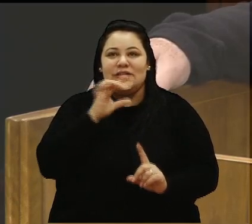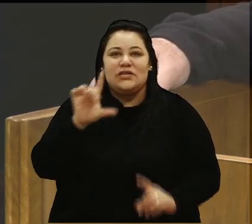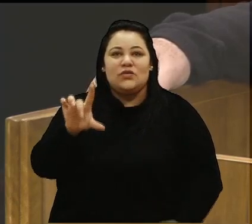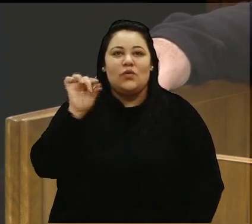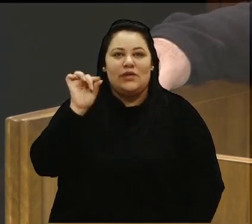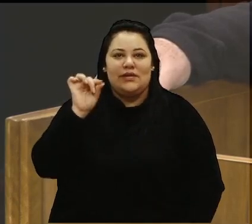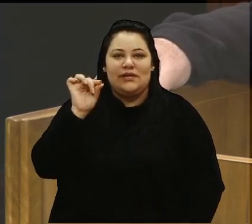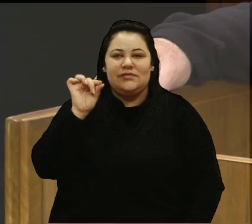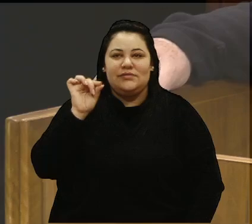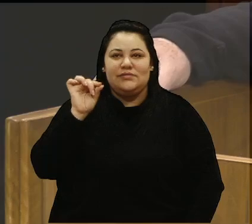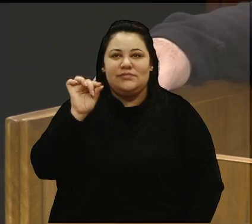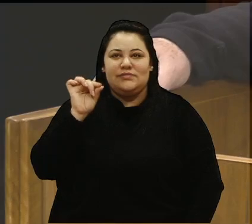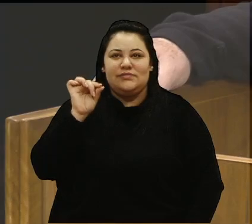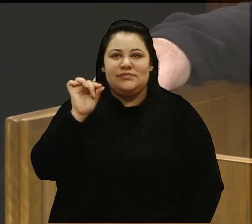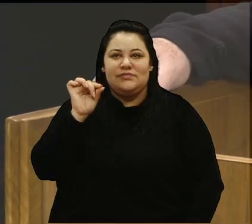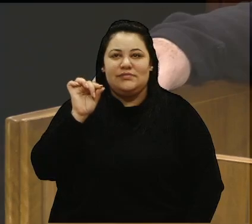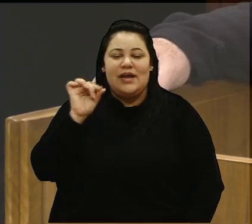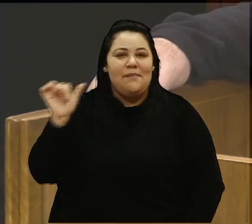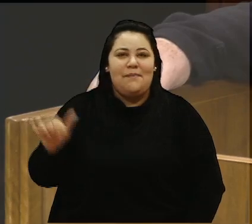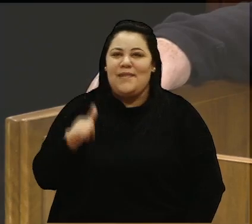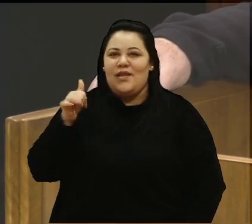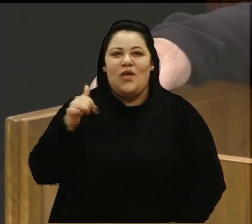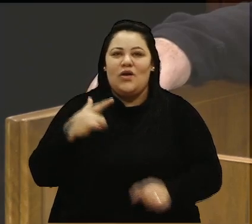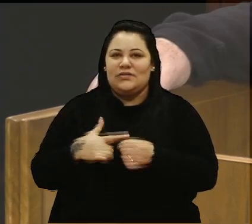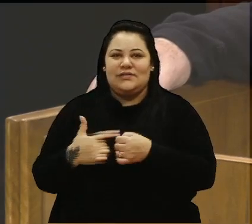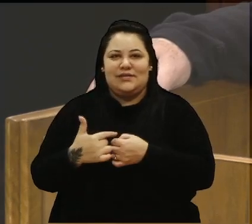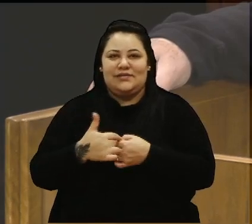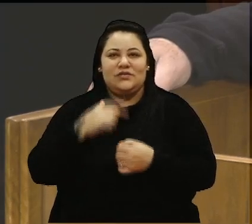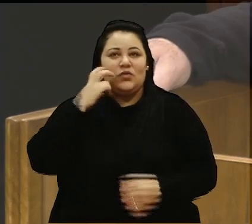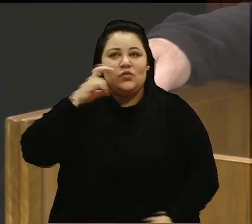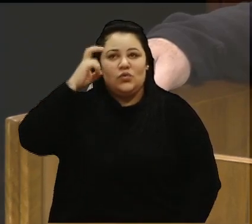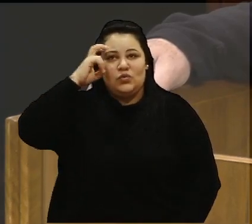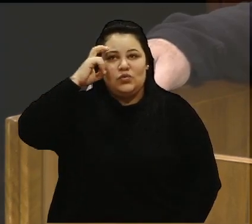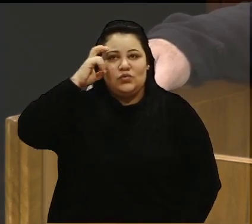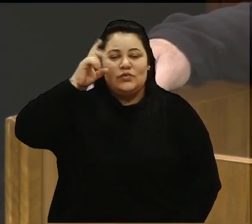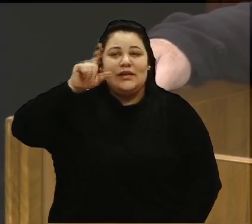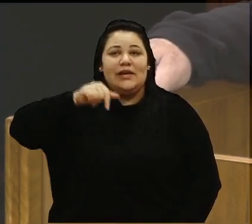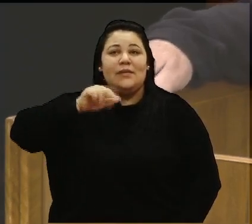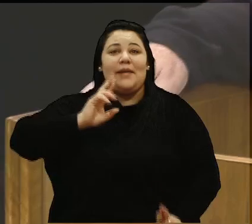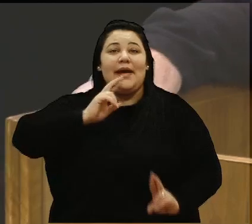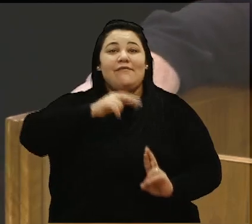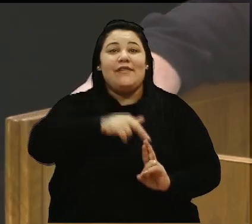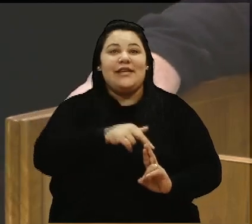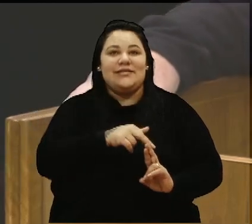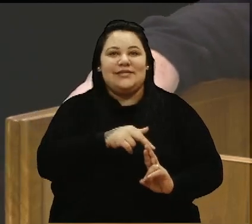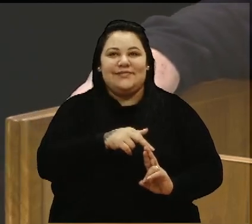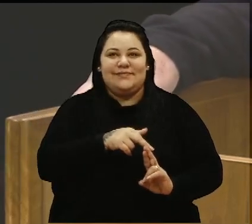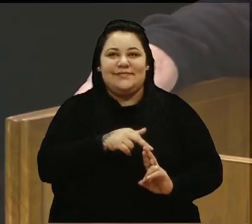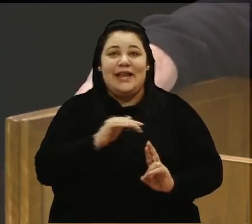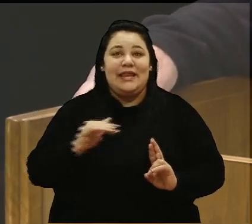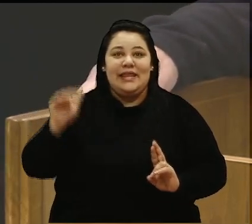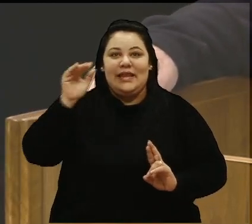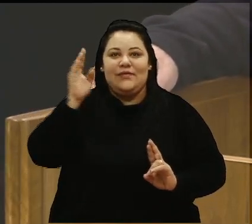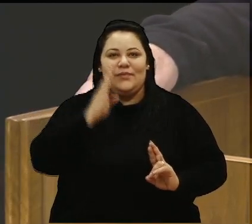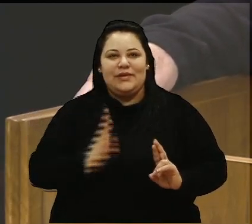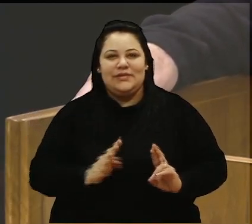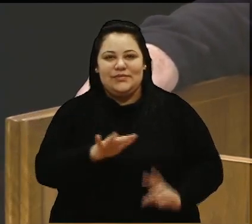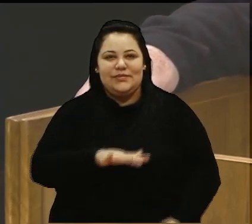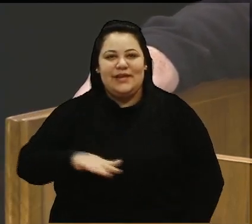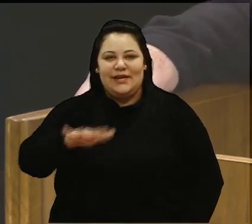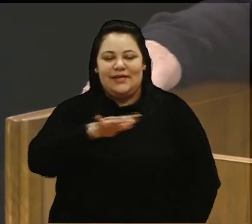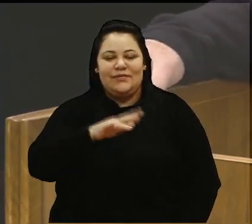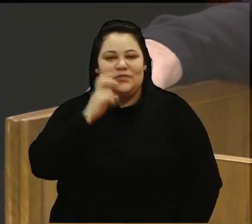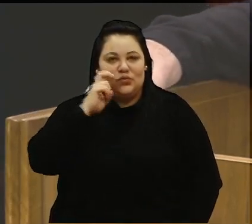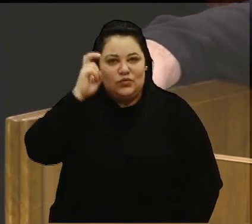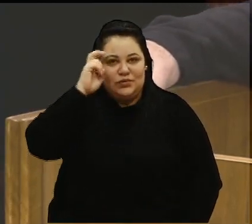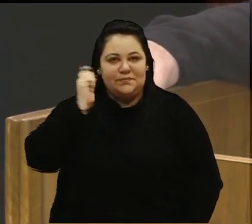capital brasileira da cultura, né? Se tornou uma referência, inclusive, a nível de Brasil, na área da cultura.